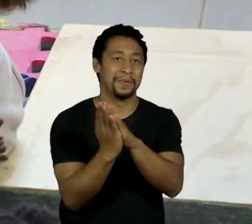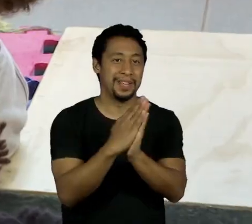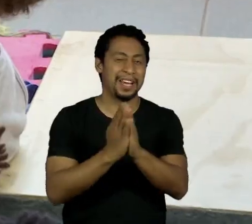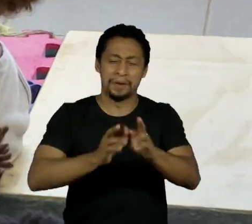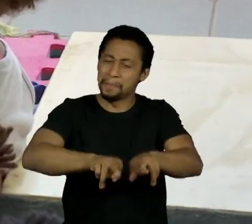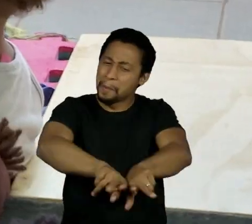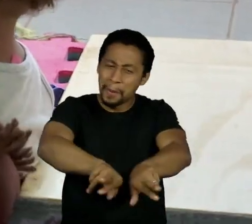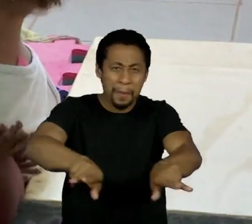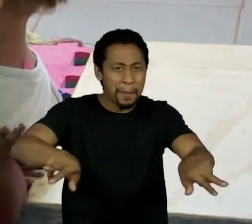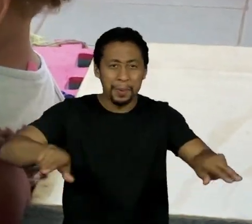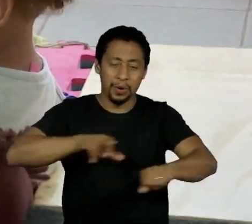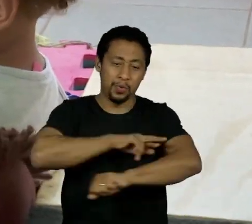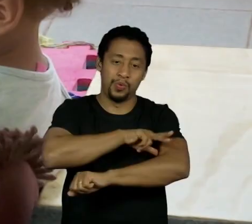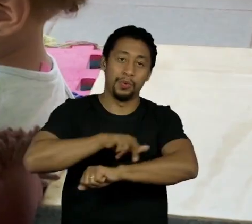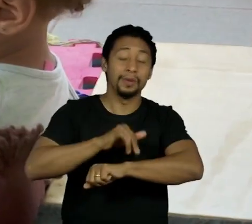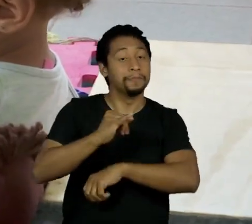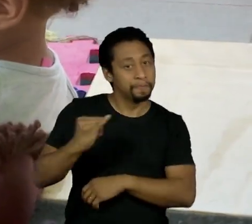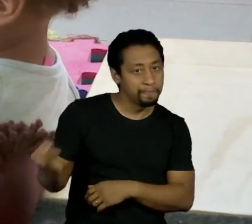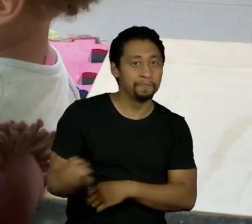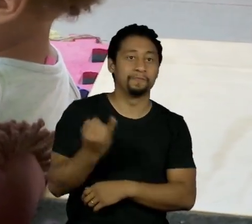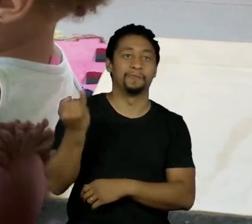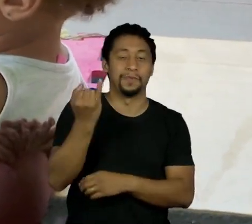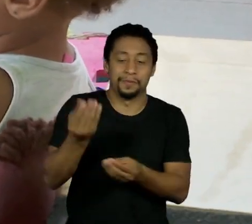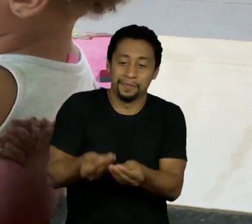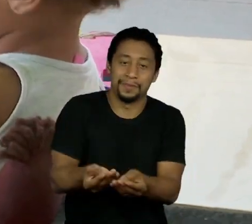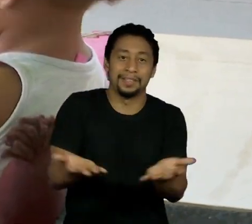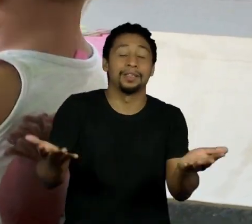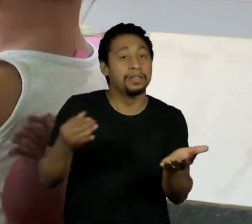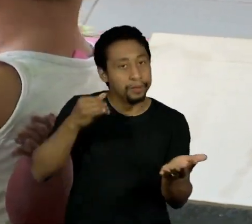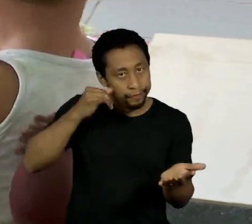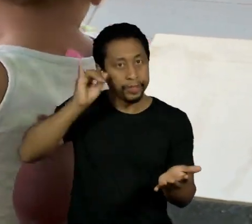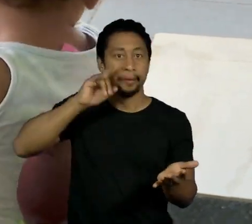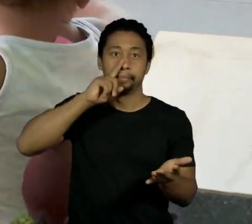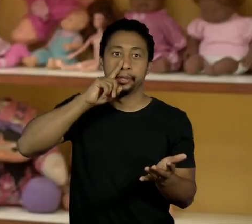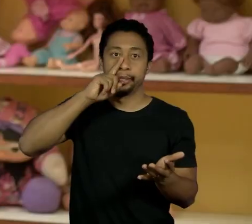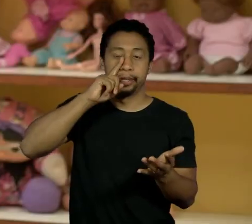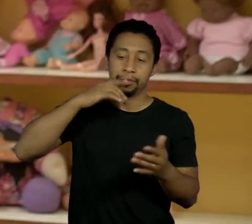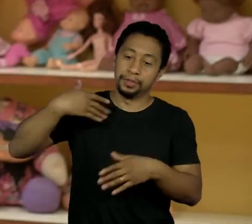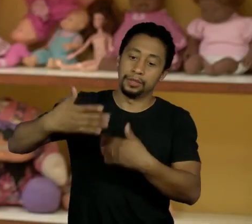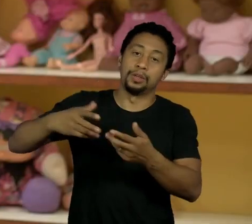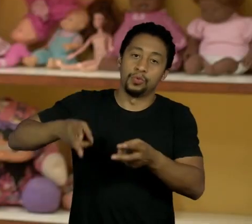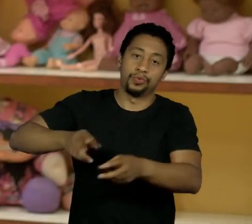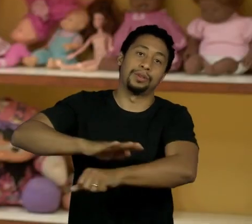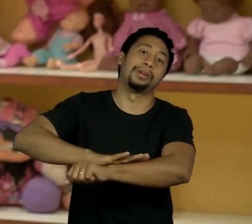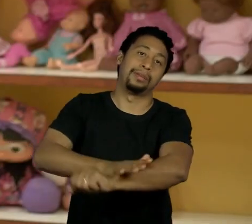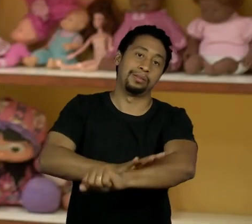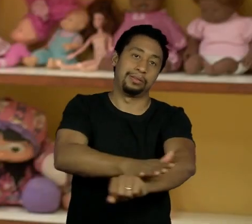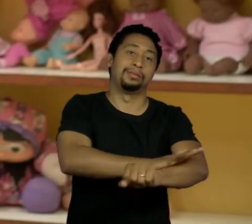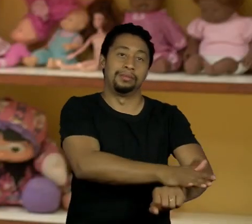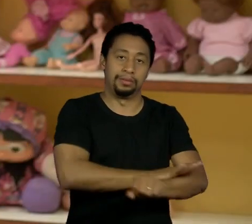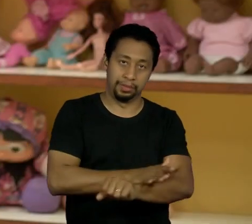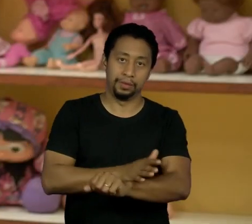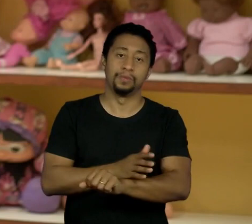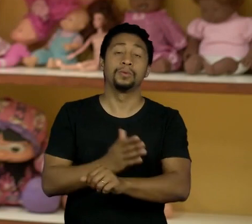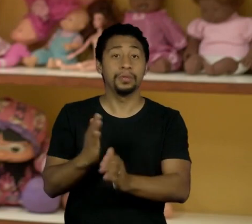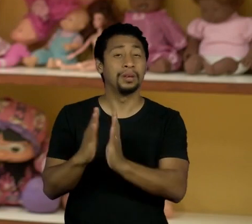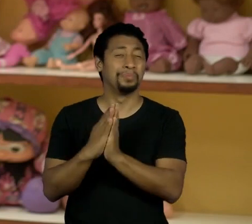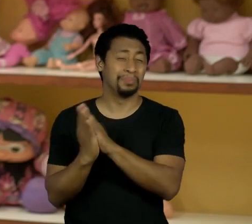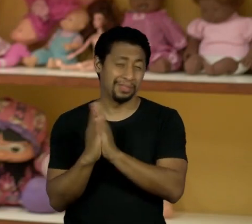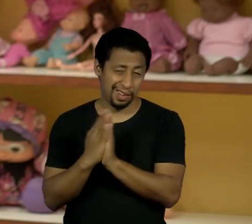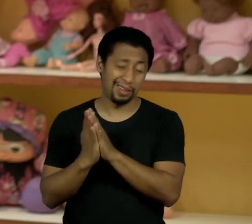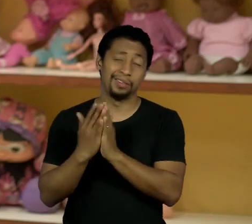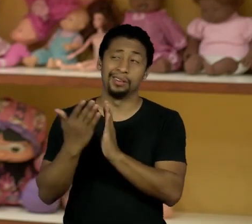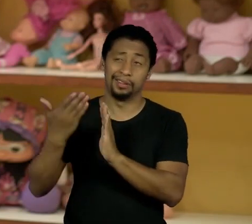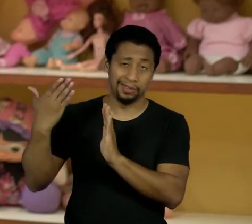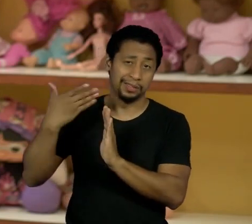de trazer não incorrer no perigo de uma história única, onde exclusivamente bonecas